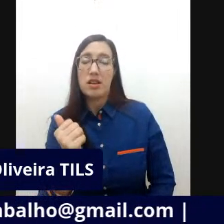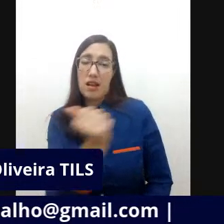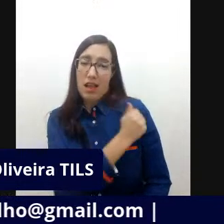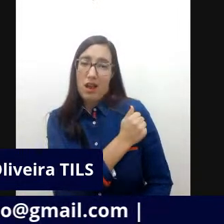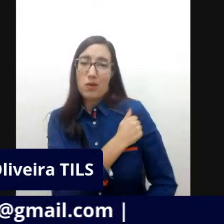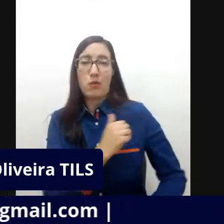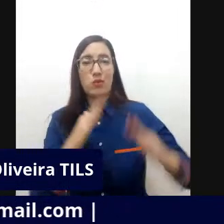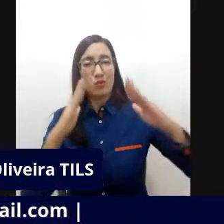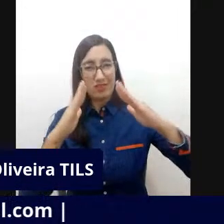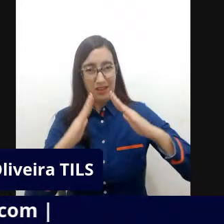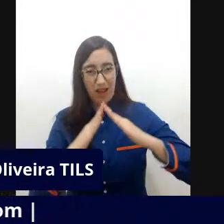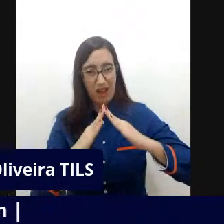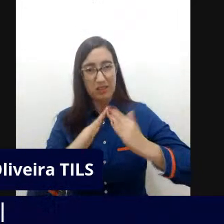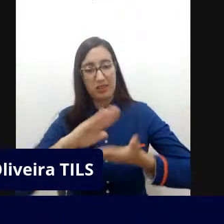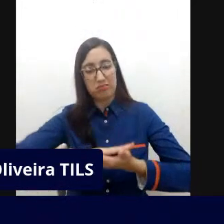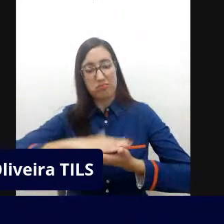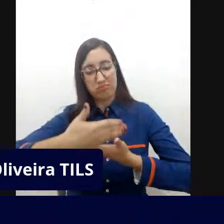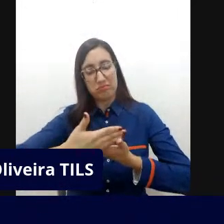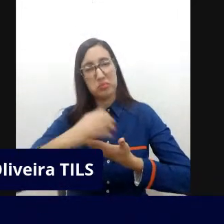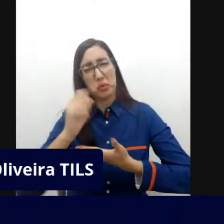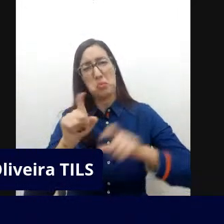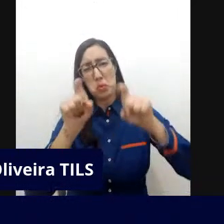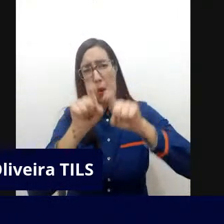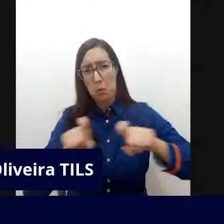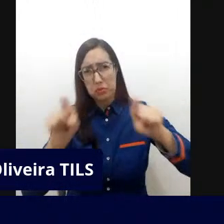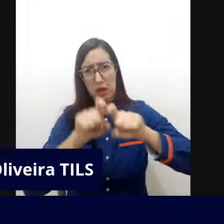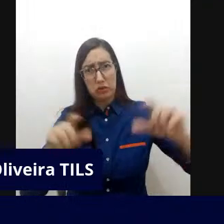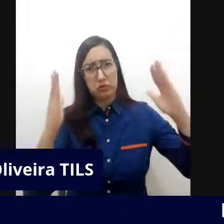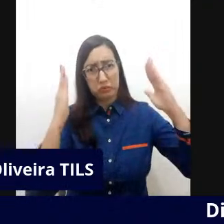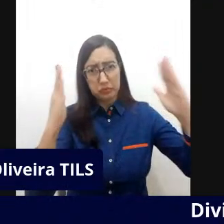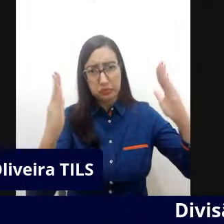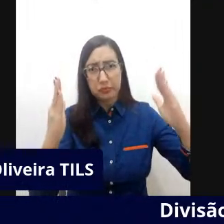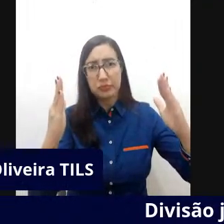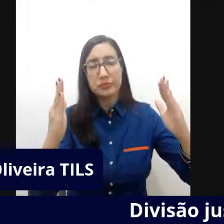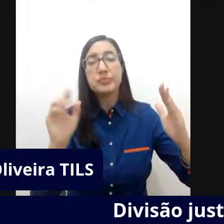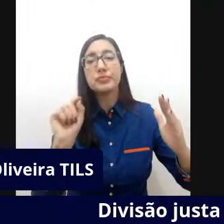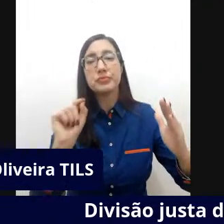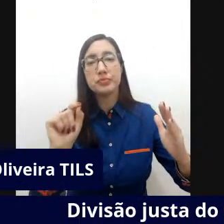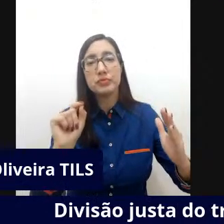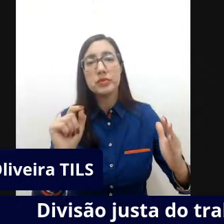isso, né? E a mãe que precisa que tenha